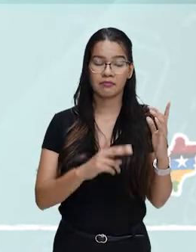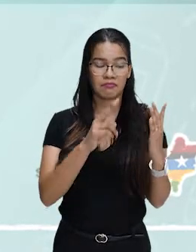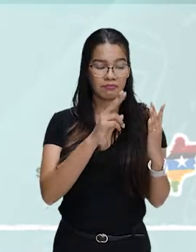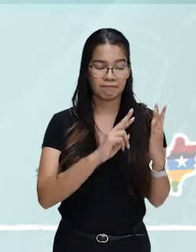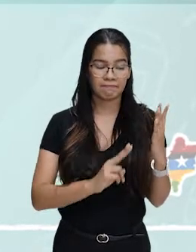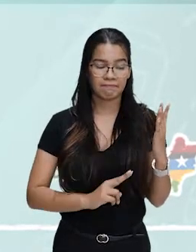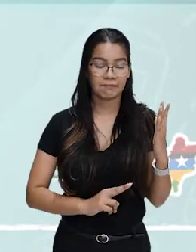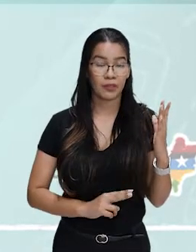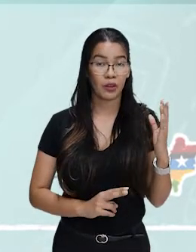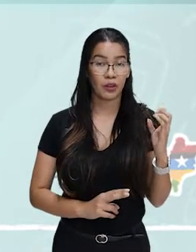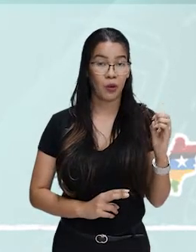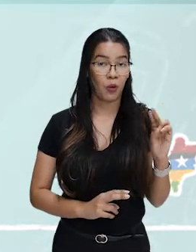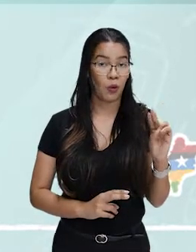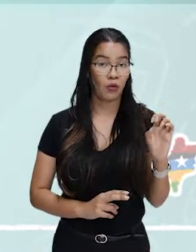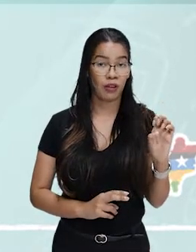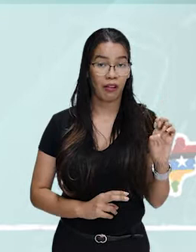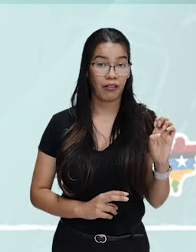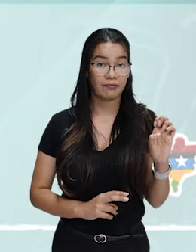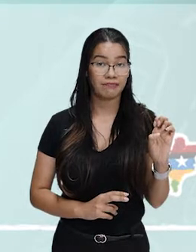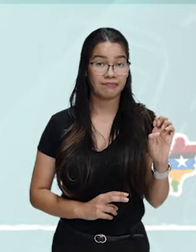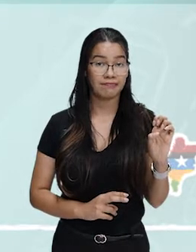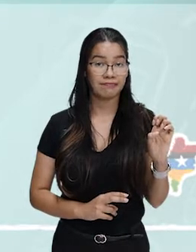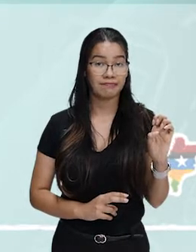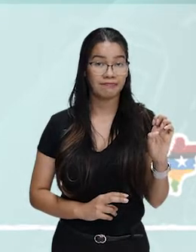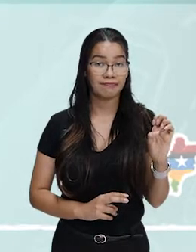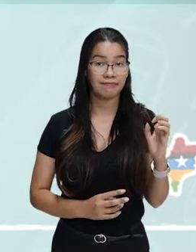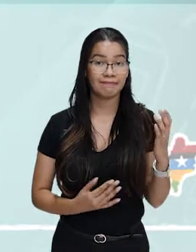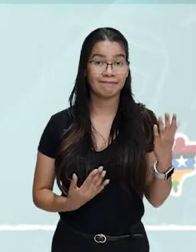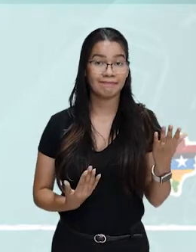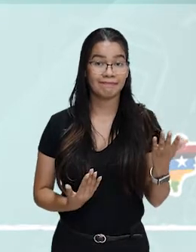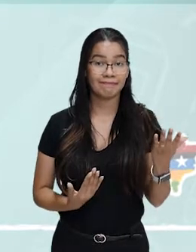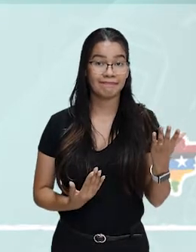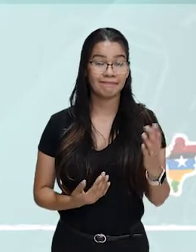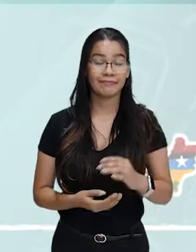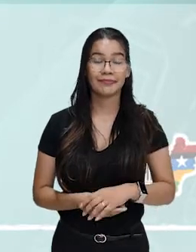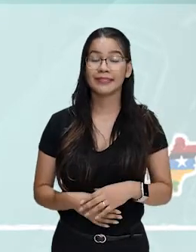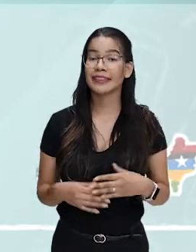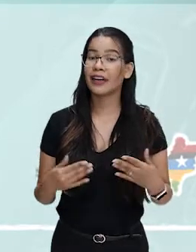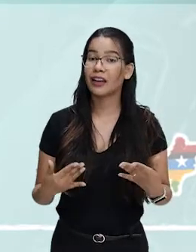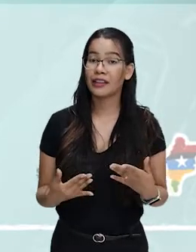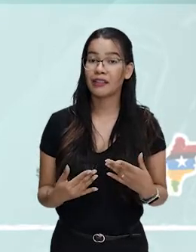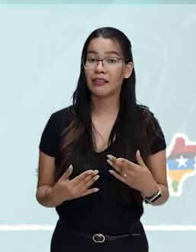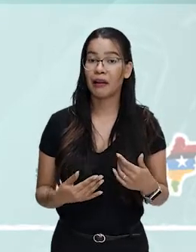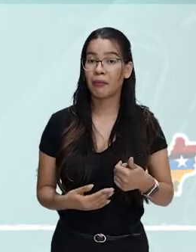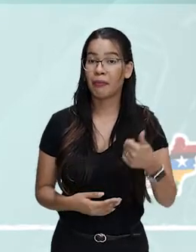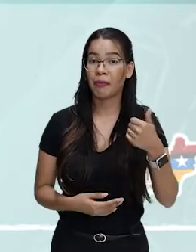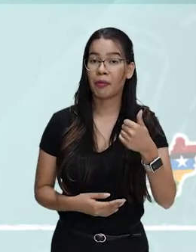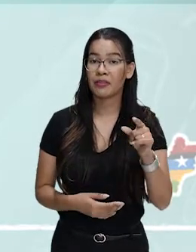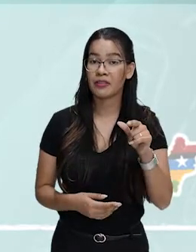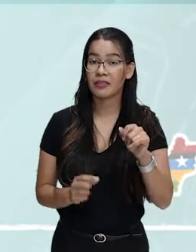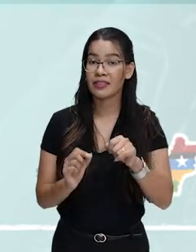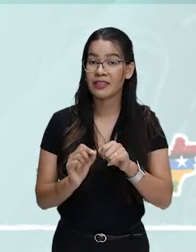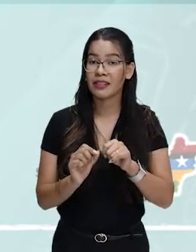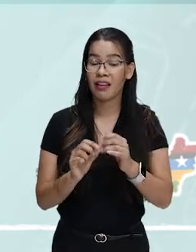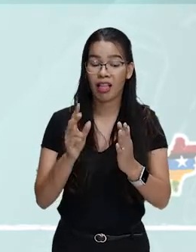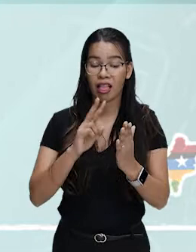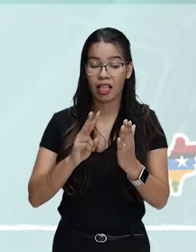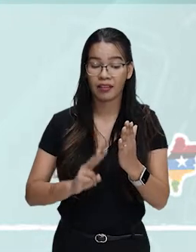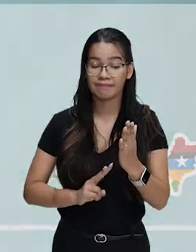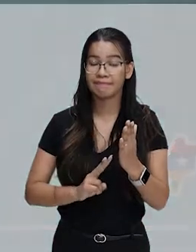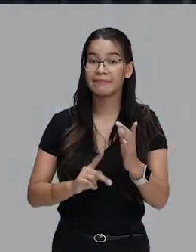assindética. Ou letra E, coordenada assindética explicativa. Então, a primeira coisa que você tem que fazer, ler o